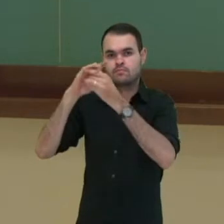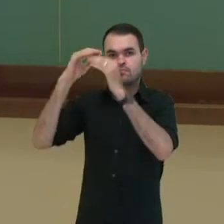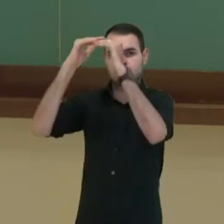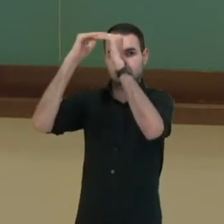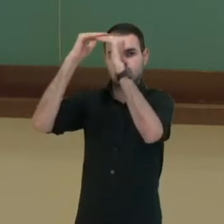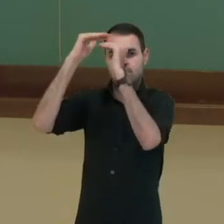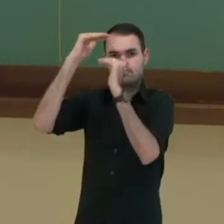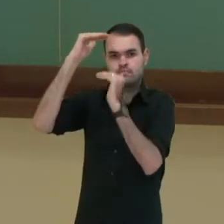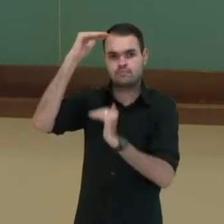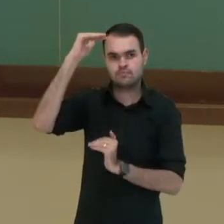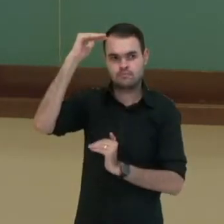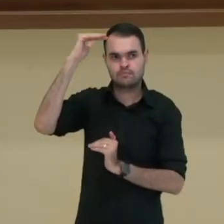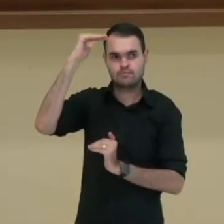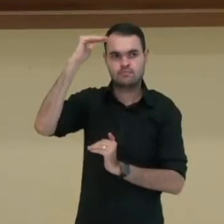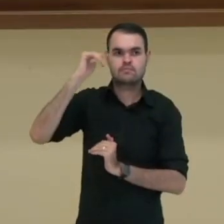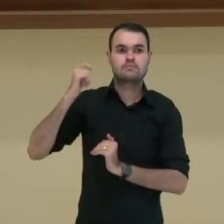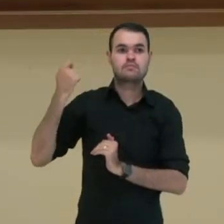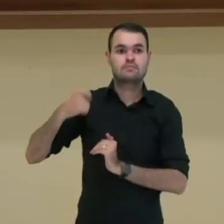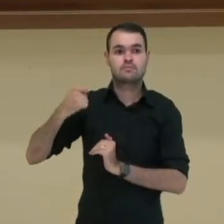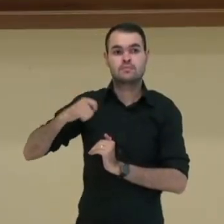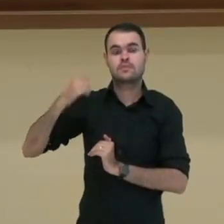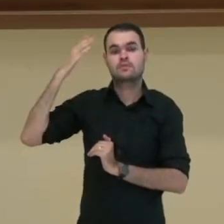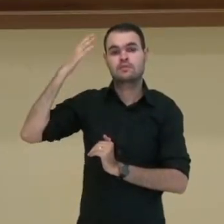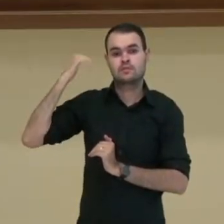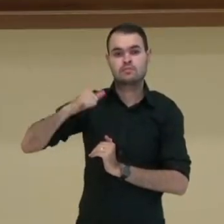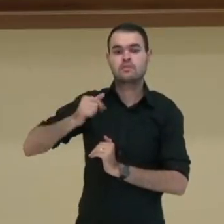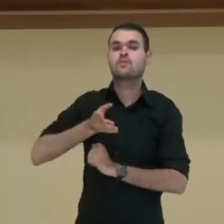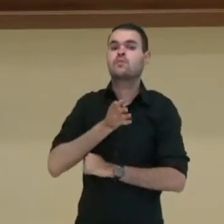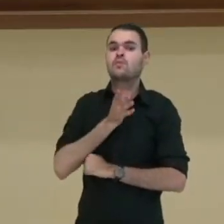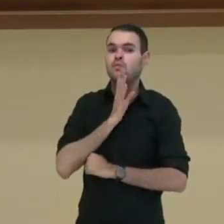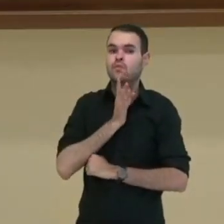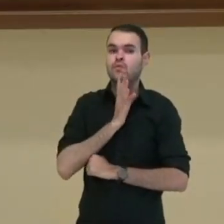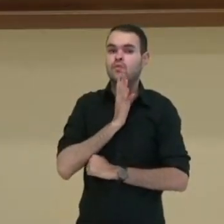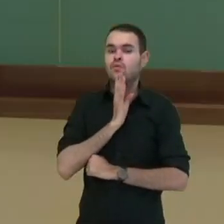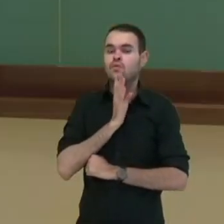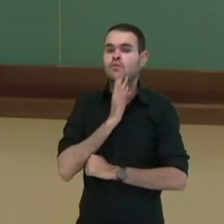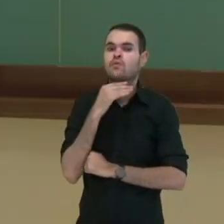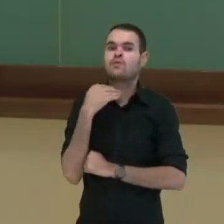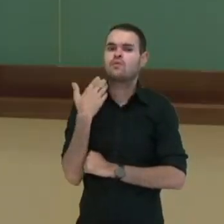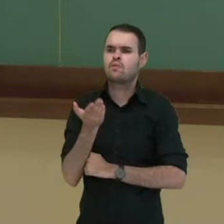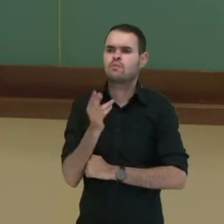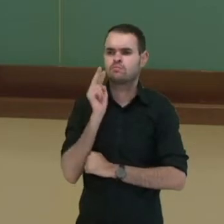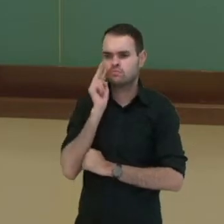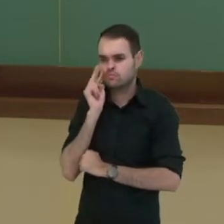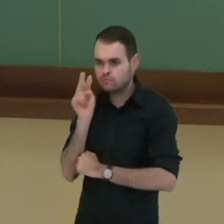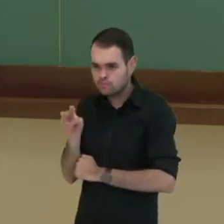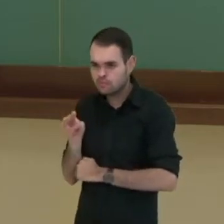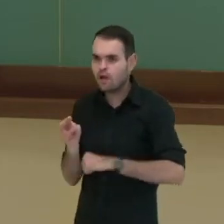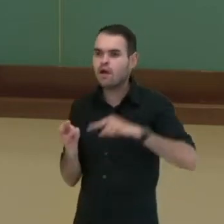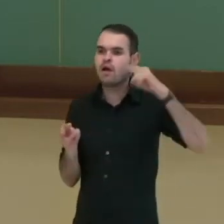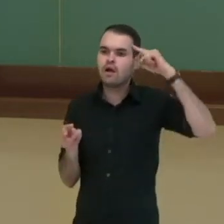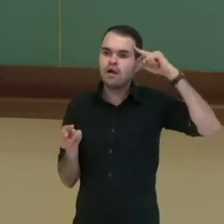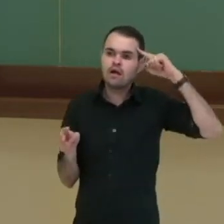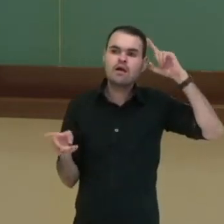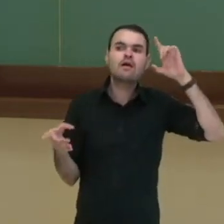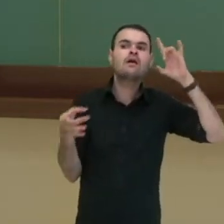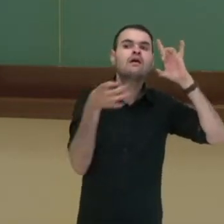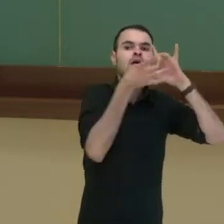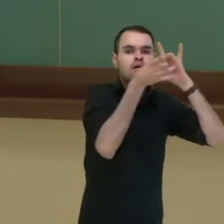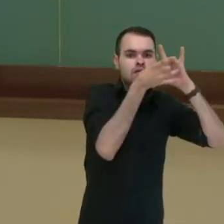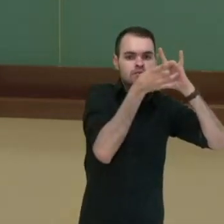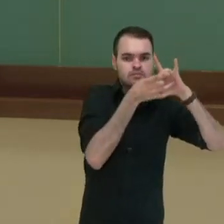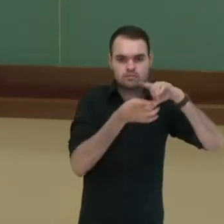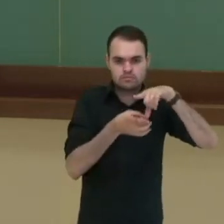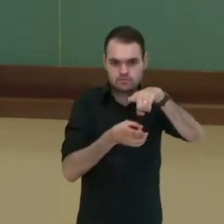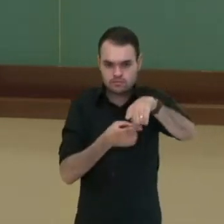aqui dos seres vivos, né? A gente precisa saber, conhecer qual que é a espécie. Olhando para essa imagem aqui, a gente precisa saber qual que é a